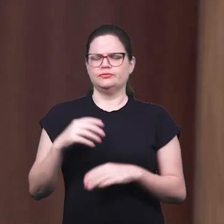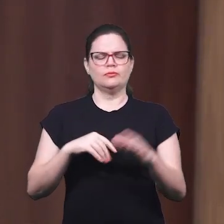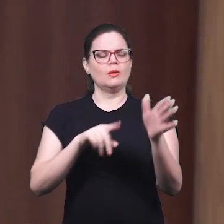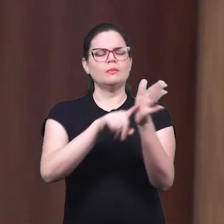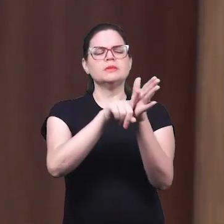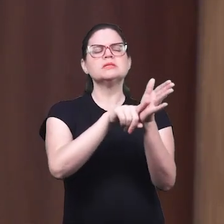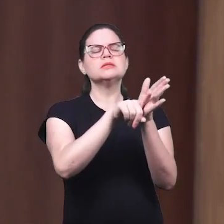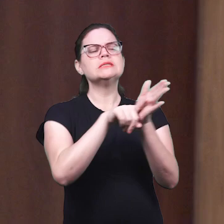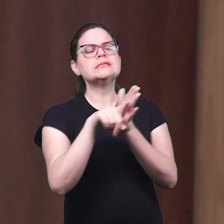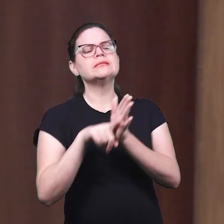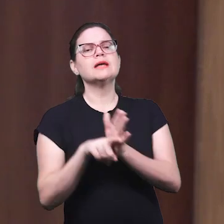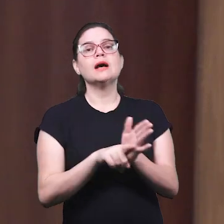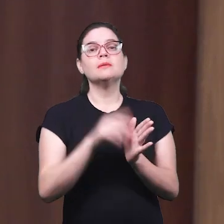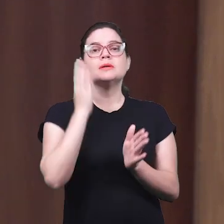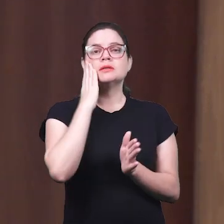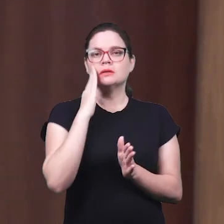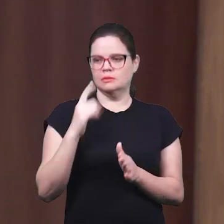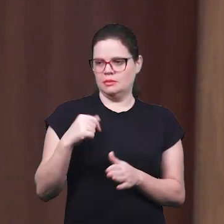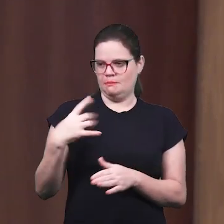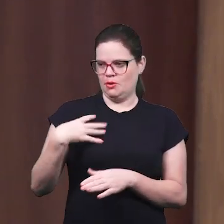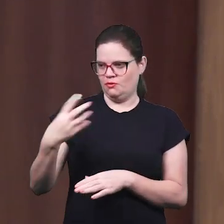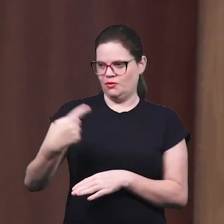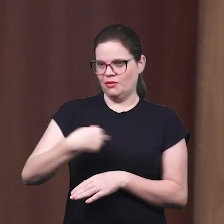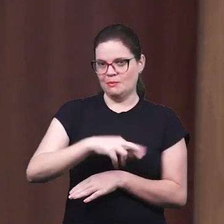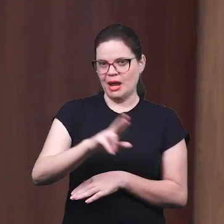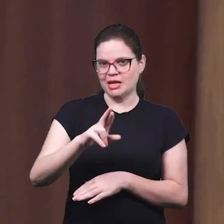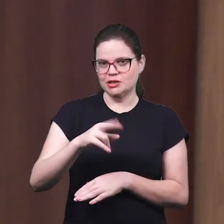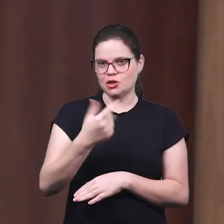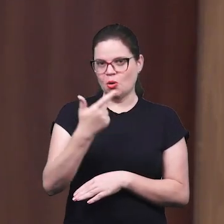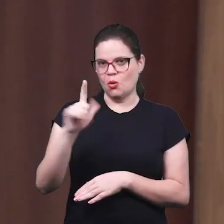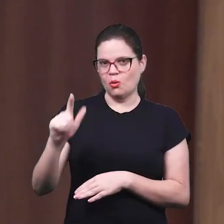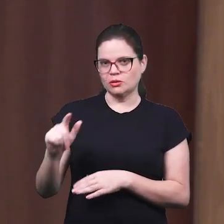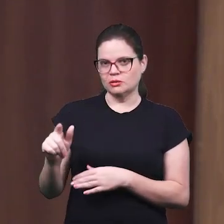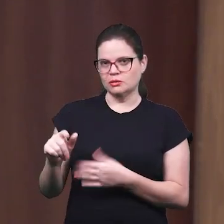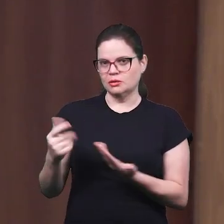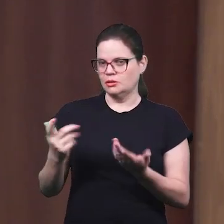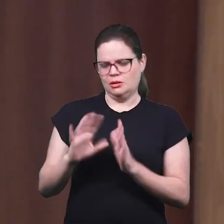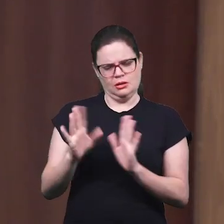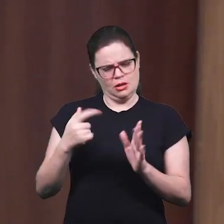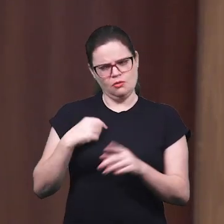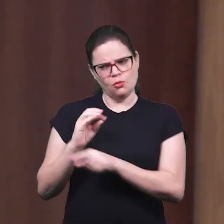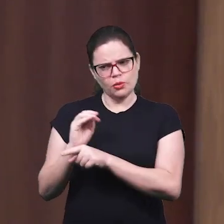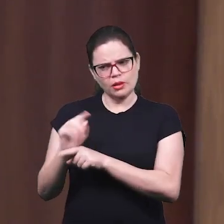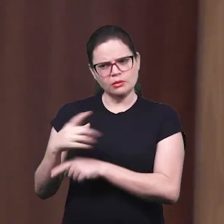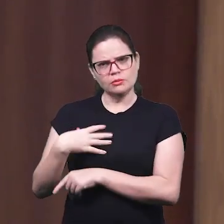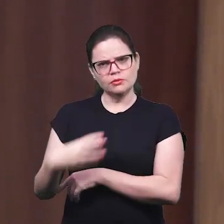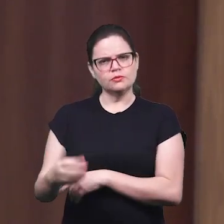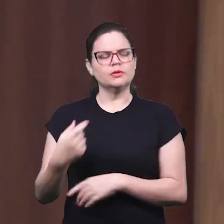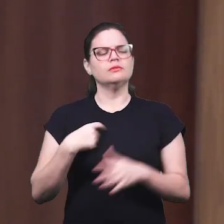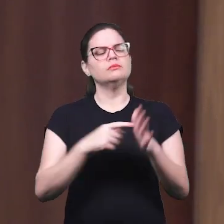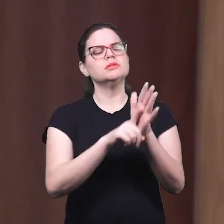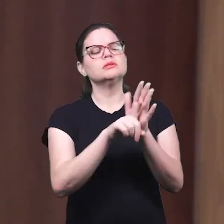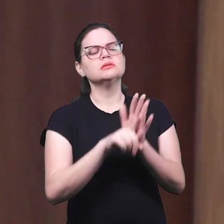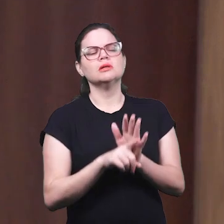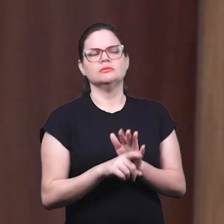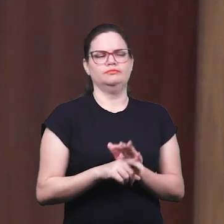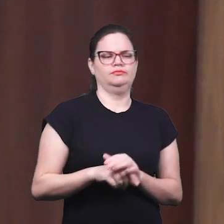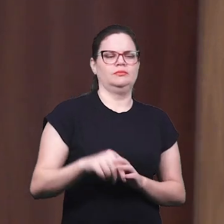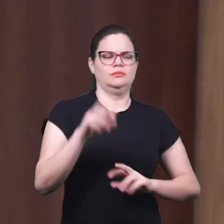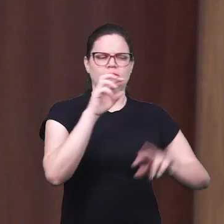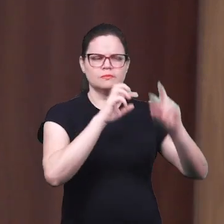deixar meu filho entrar numa religião, se eu sabia a base da religião. Aí tem que cuidar dos filhos, né? Sim. Aí eu fui